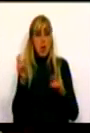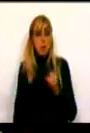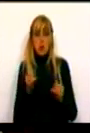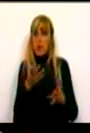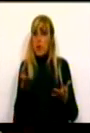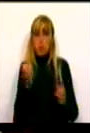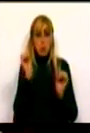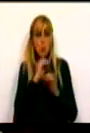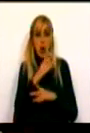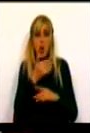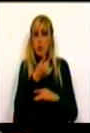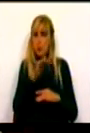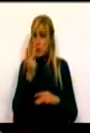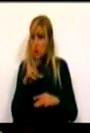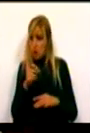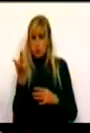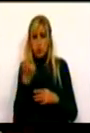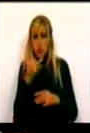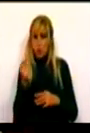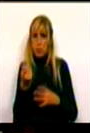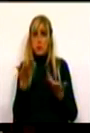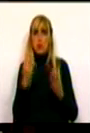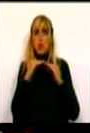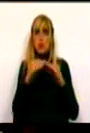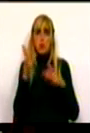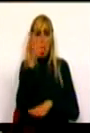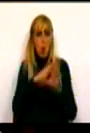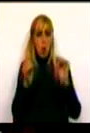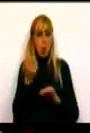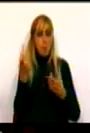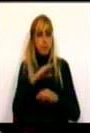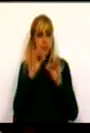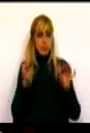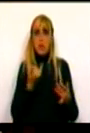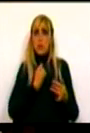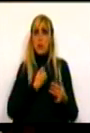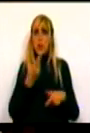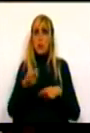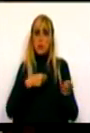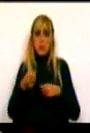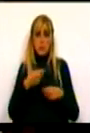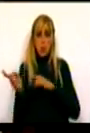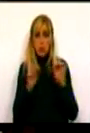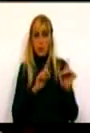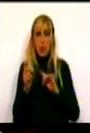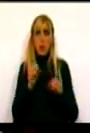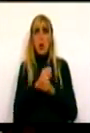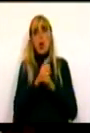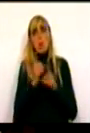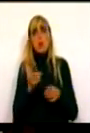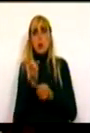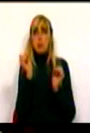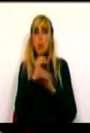há dois em dois quilombos como acontece nos túneis um cinto na europa e identificação da organização do trânsito porque não há